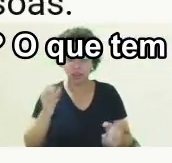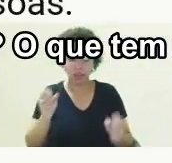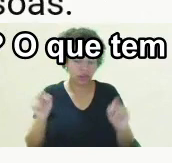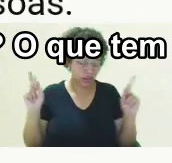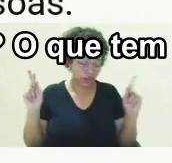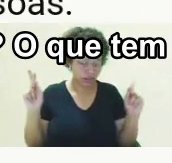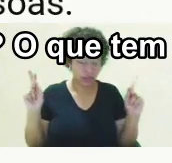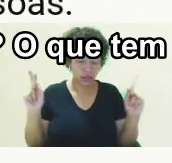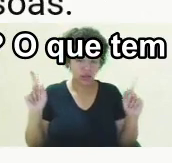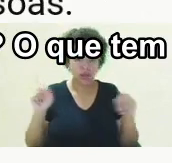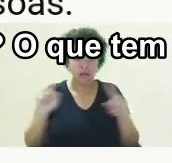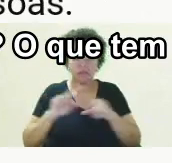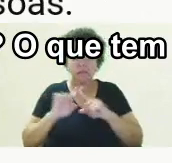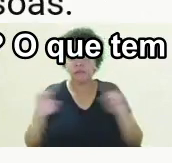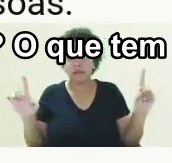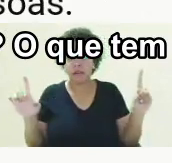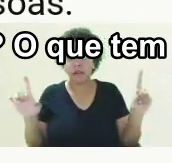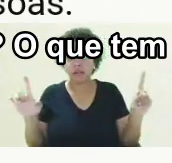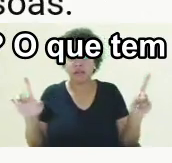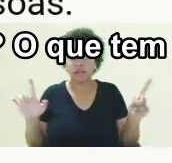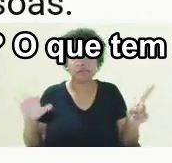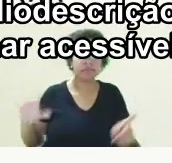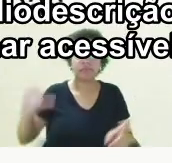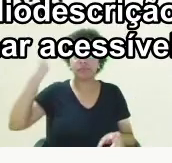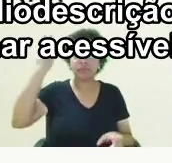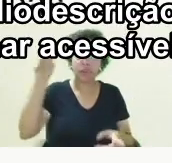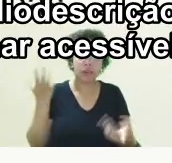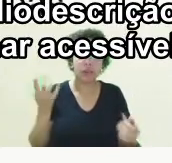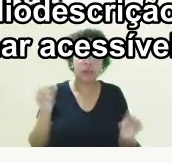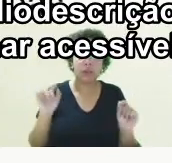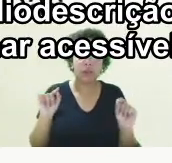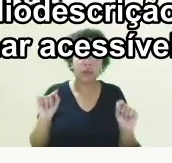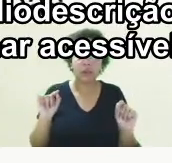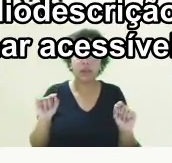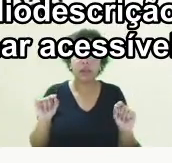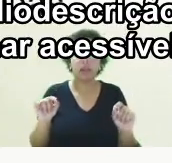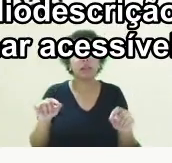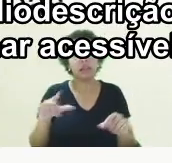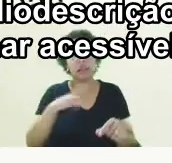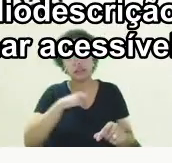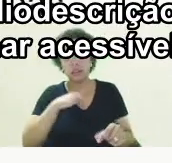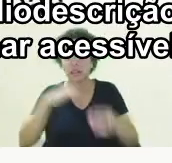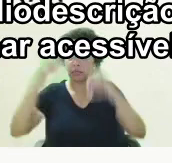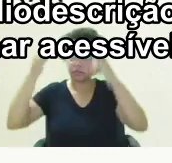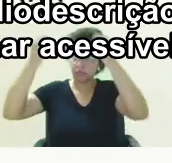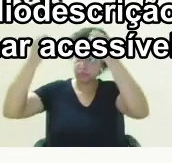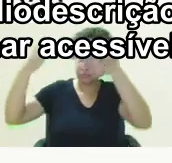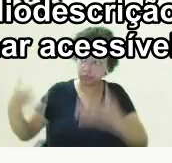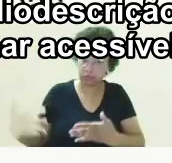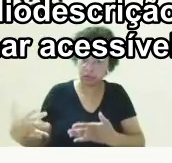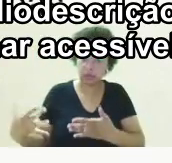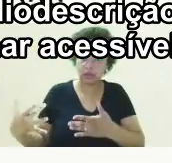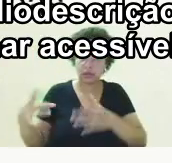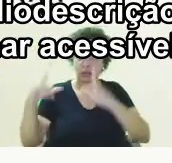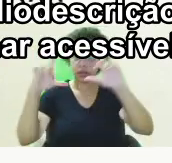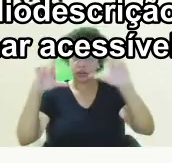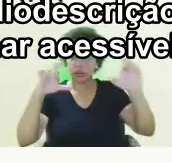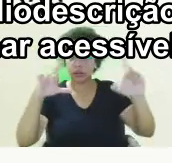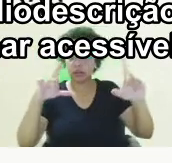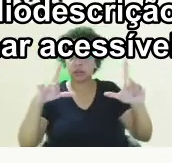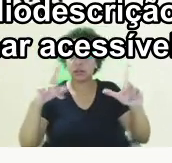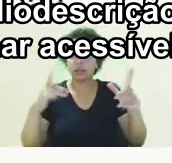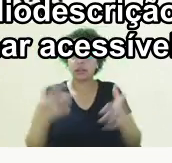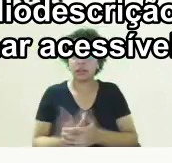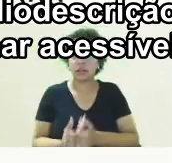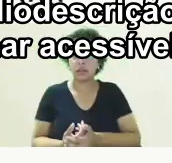E aí, o que tem nisso? E quando você tem a audiodescrição, é muito o nosso título de